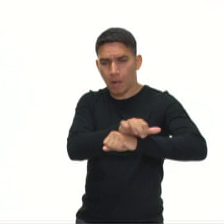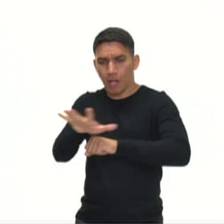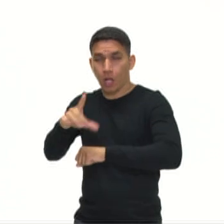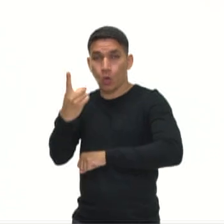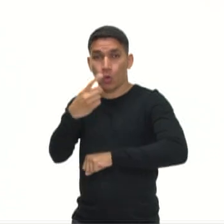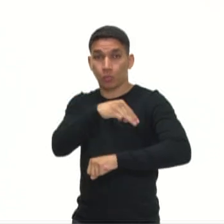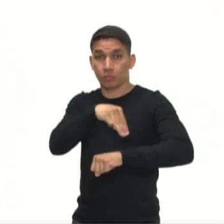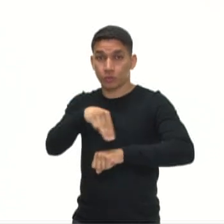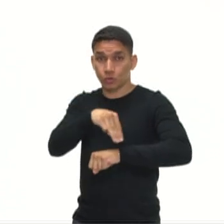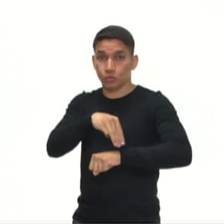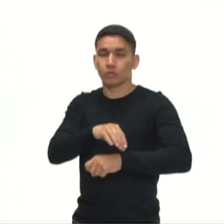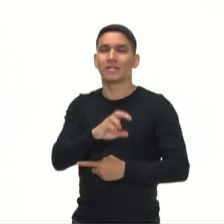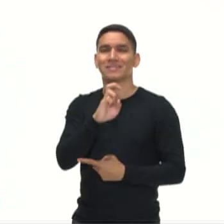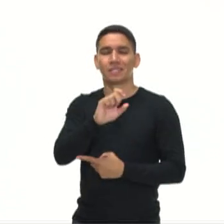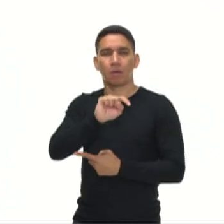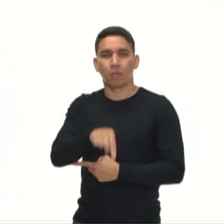minuto.